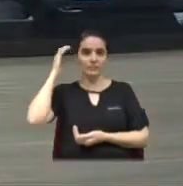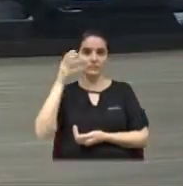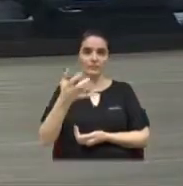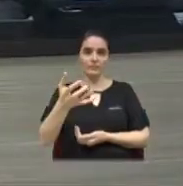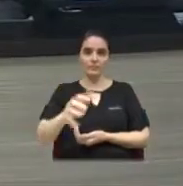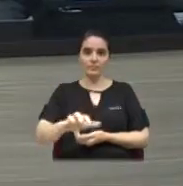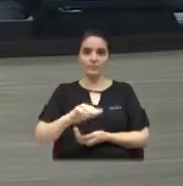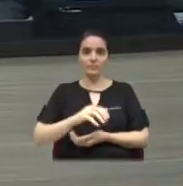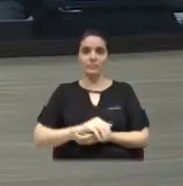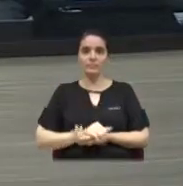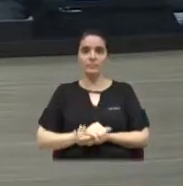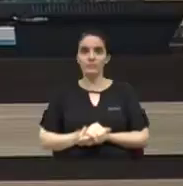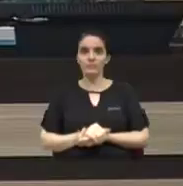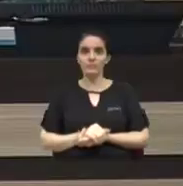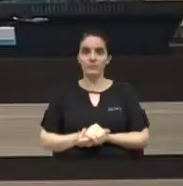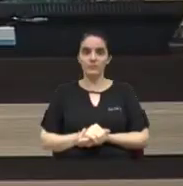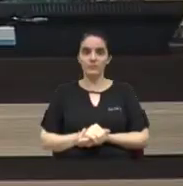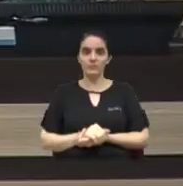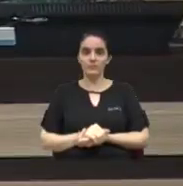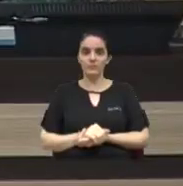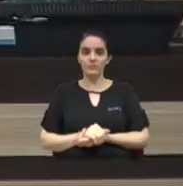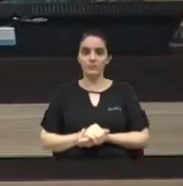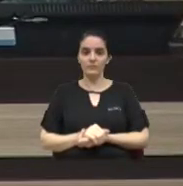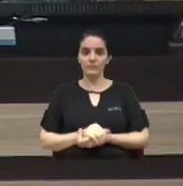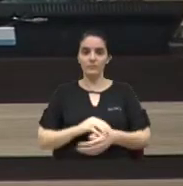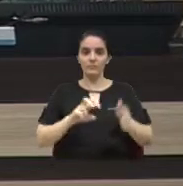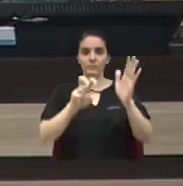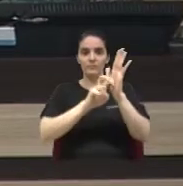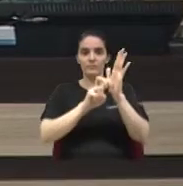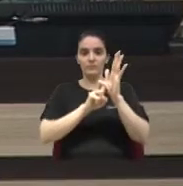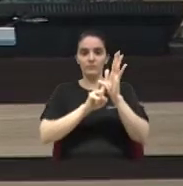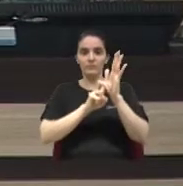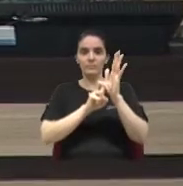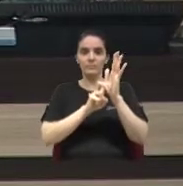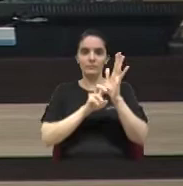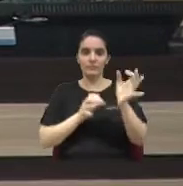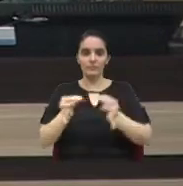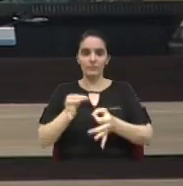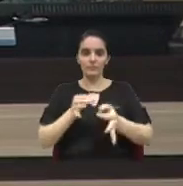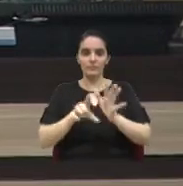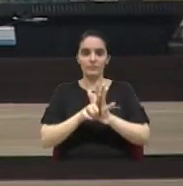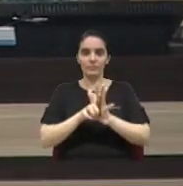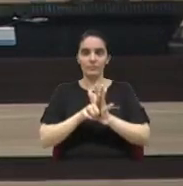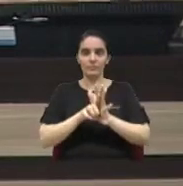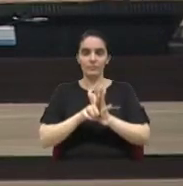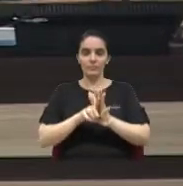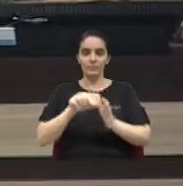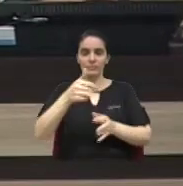Dispenso, presidente. Item 5 da pauta. Projeto de lei